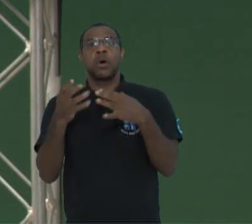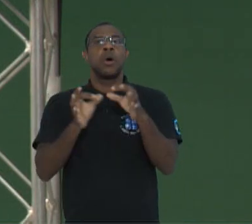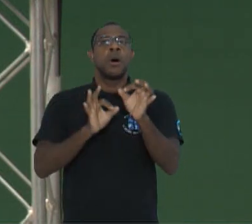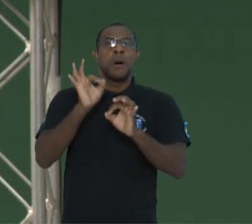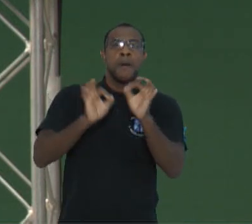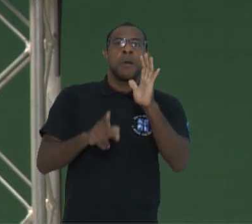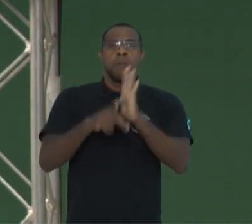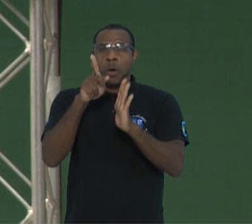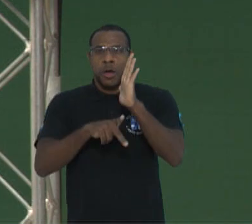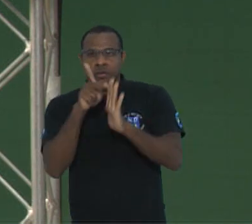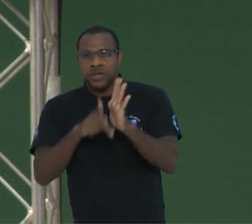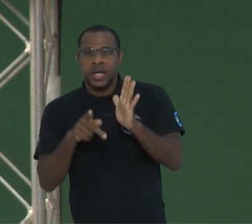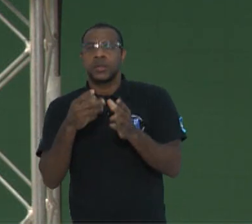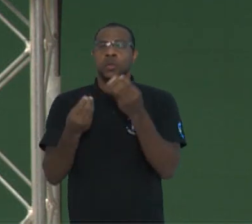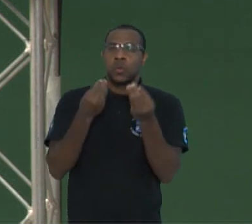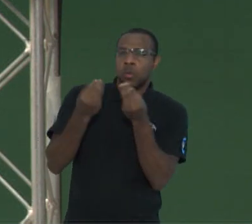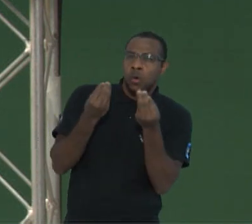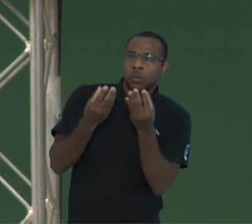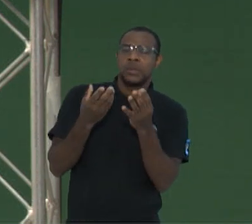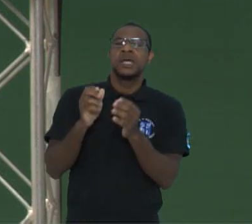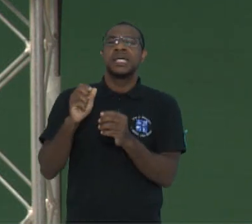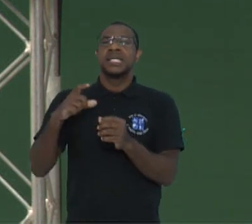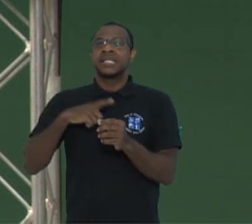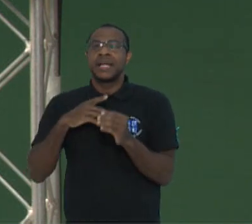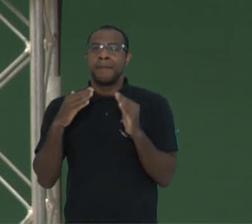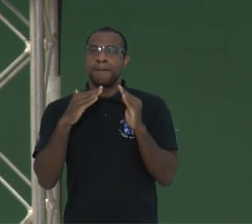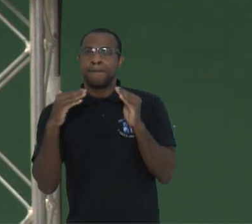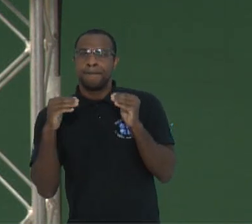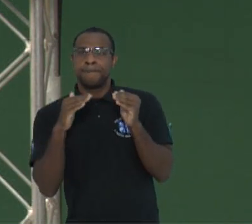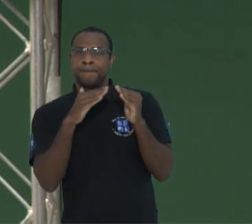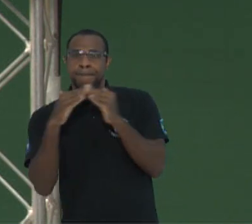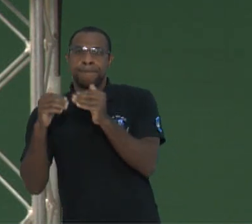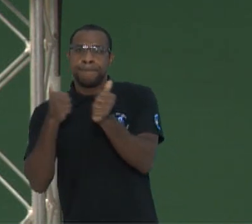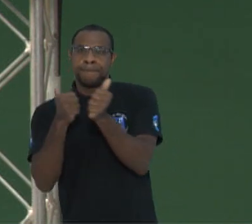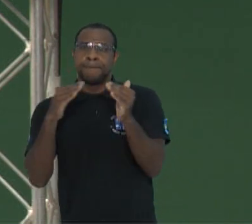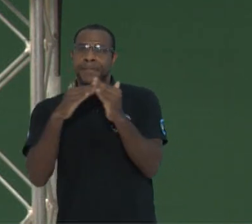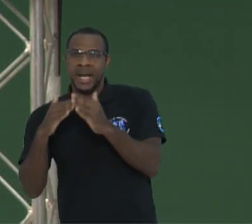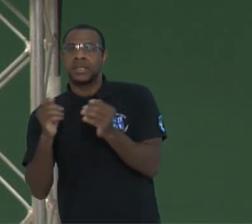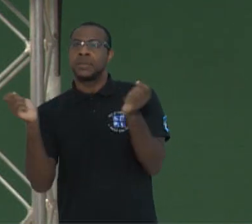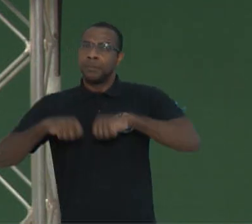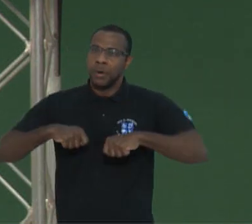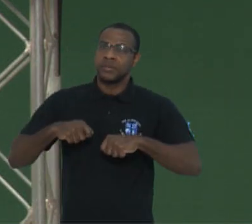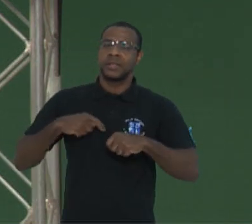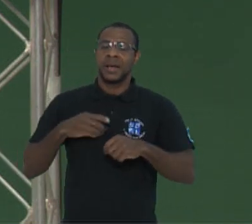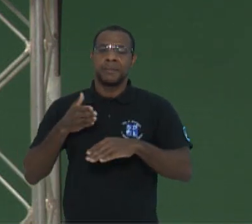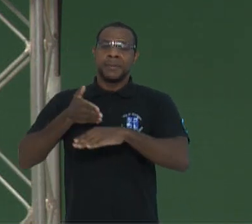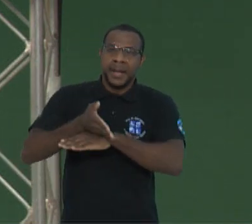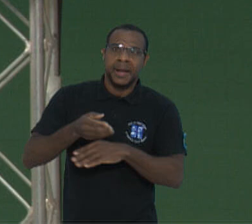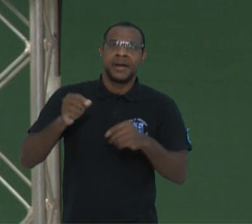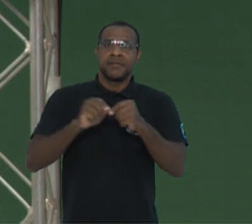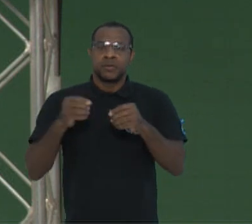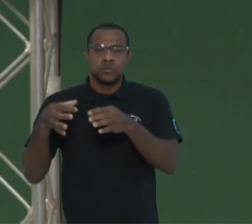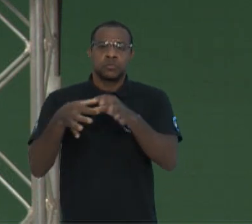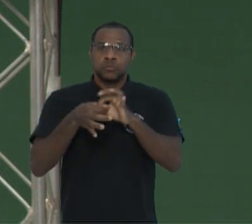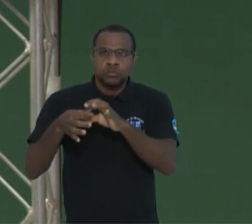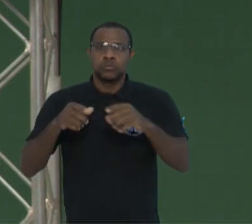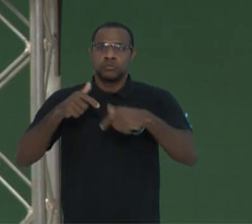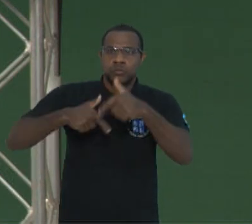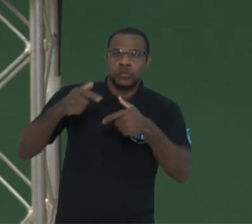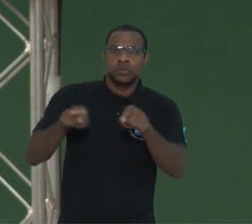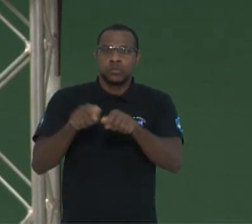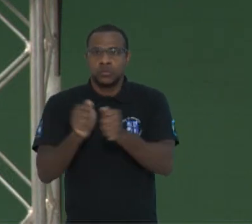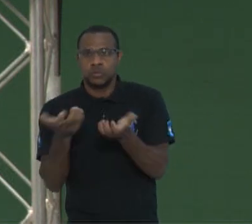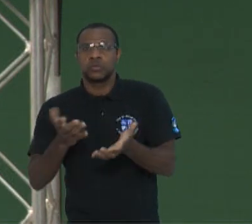como funciona, se tem alguma coisa perto da sua casa, se você pode participar ou não. E relembramos as question